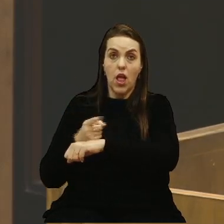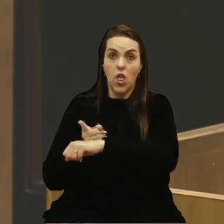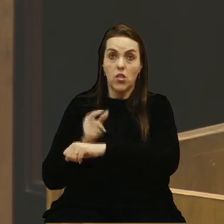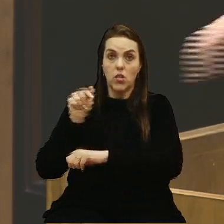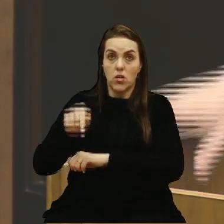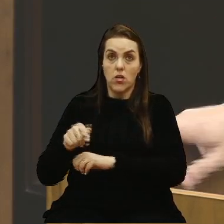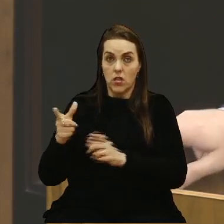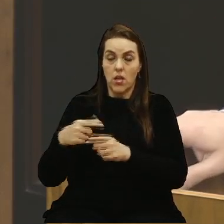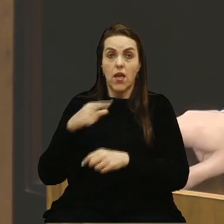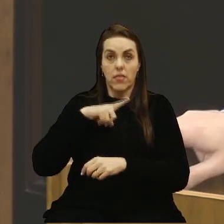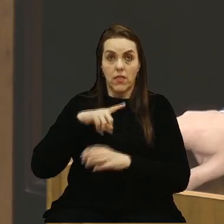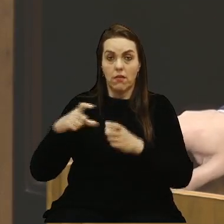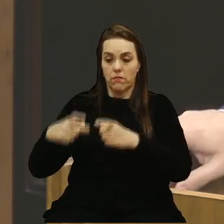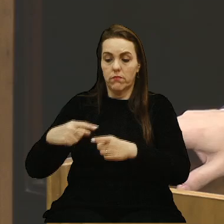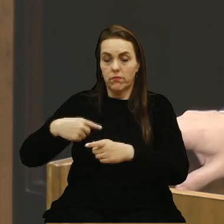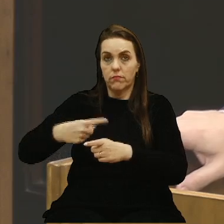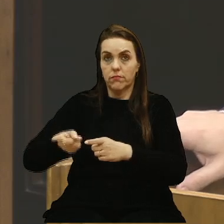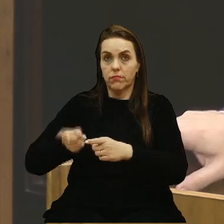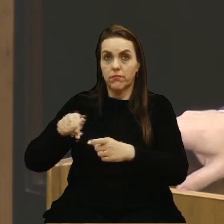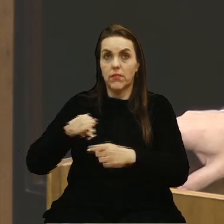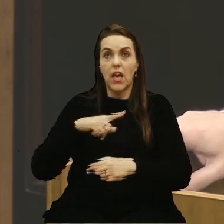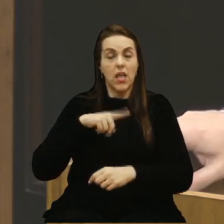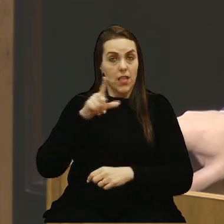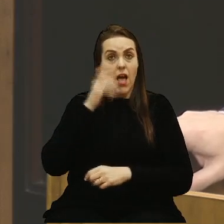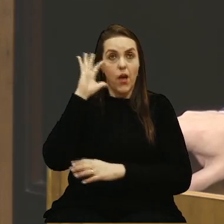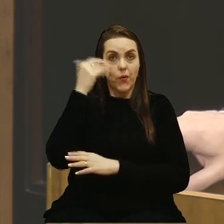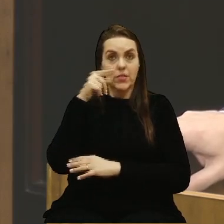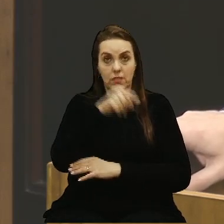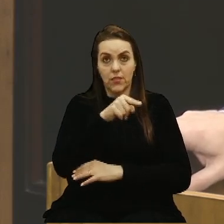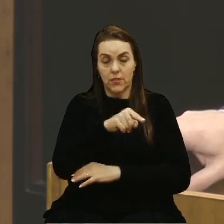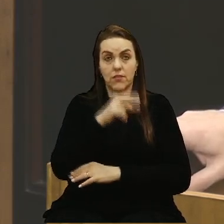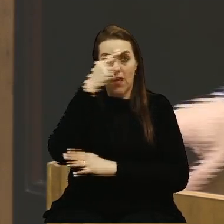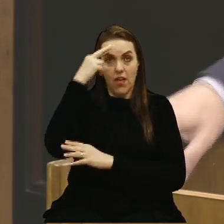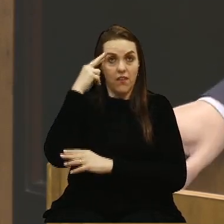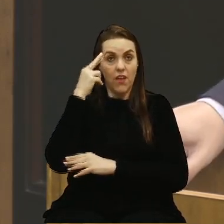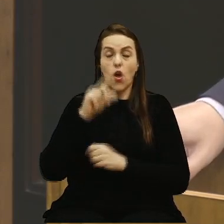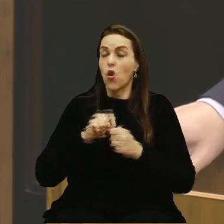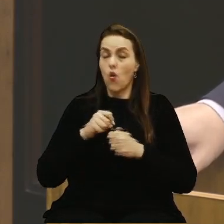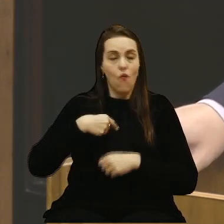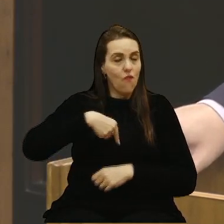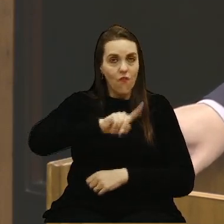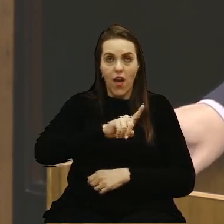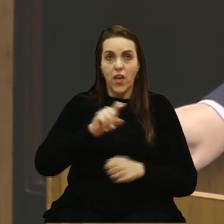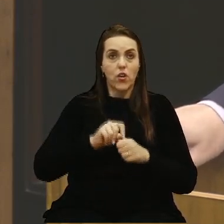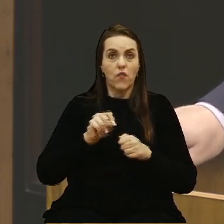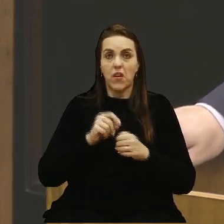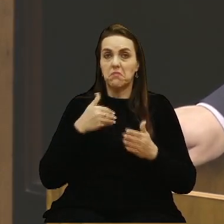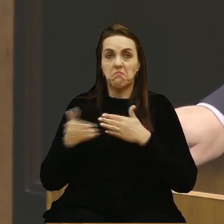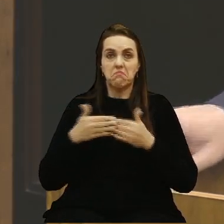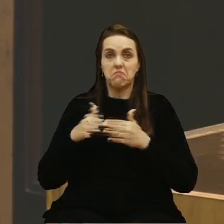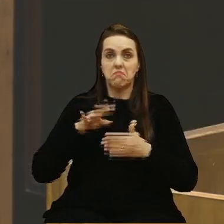Rafael, que é isso que aconteceu na sua casa. Eles não promovem a medição e lançam o quanto querem